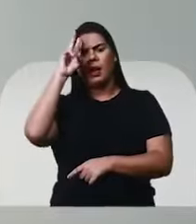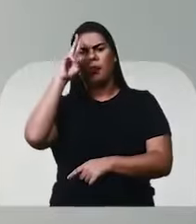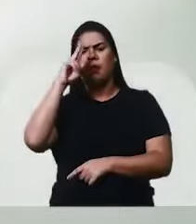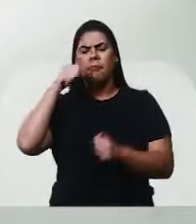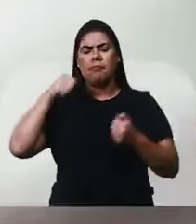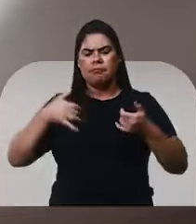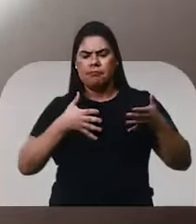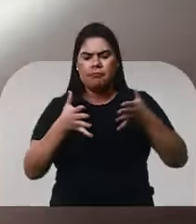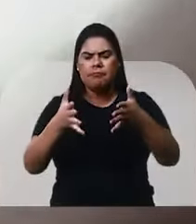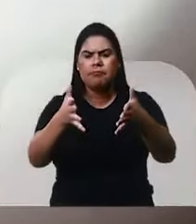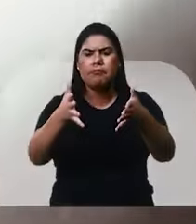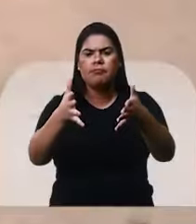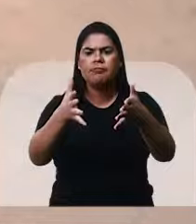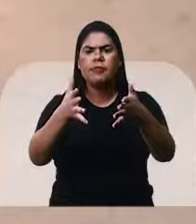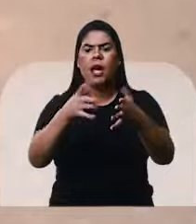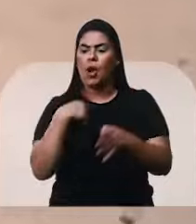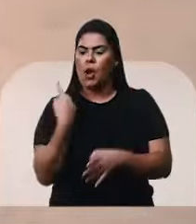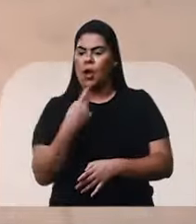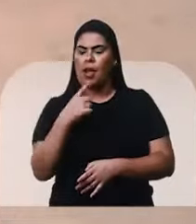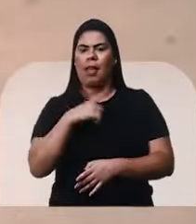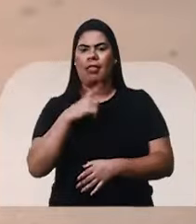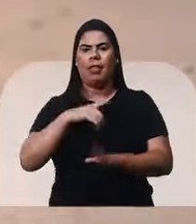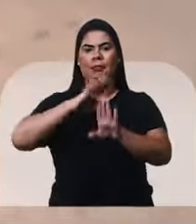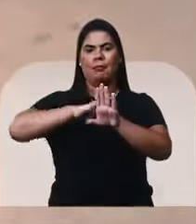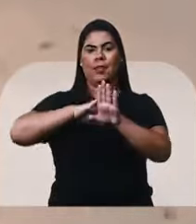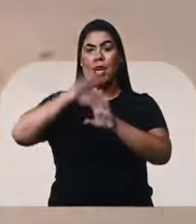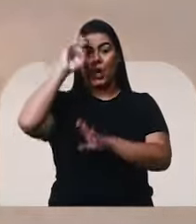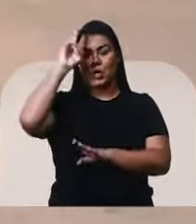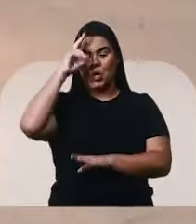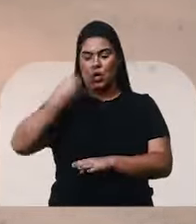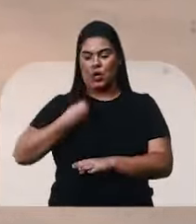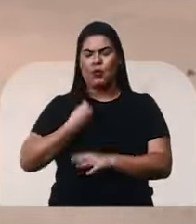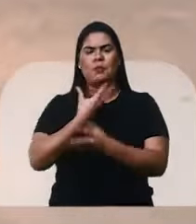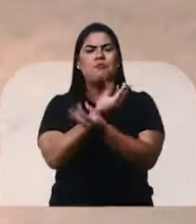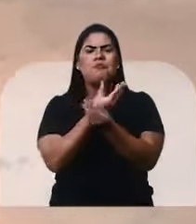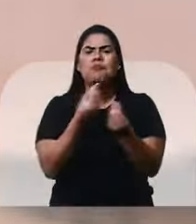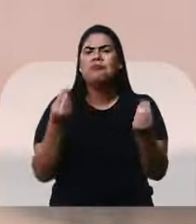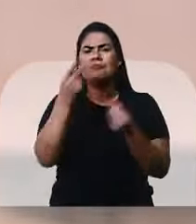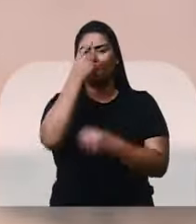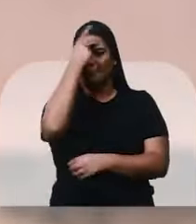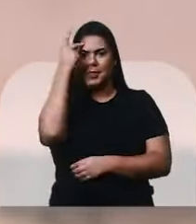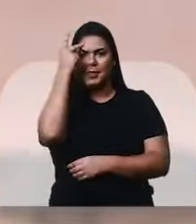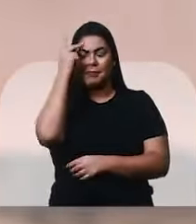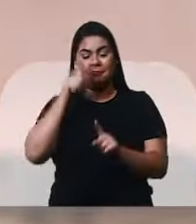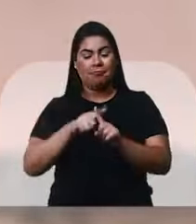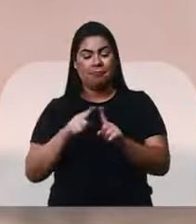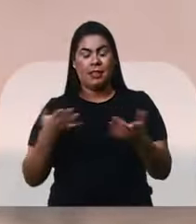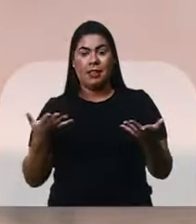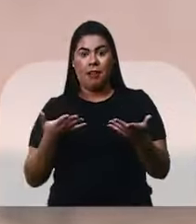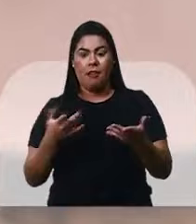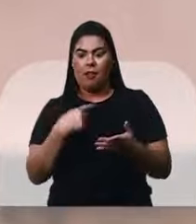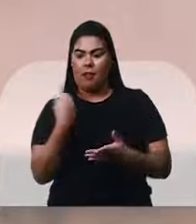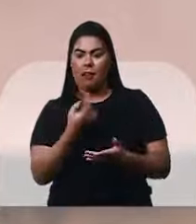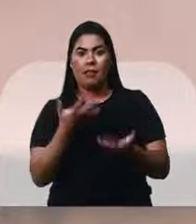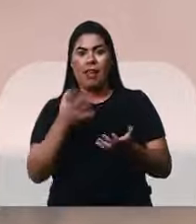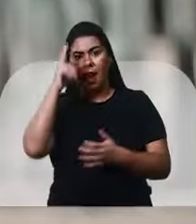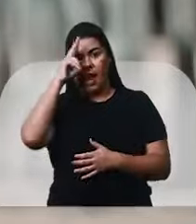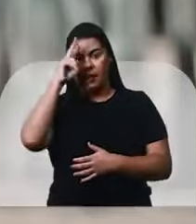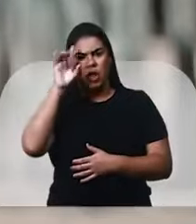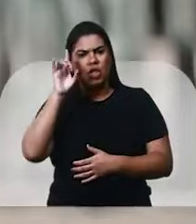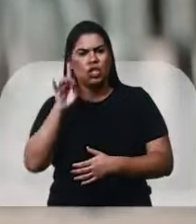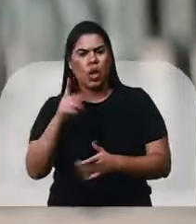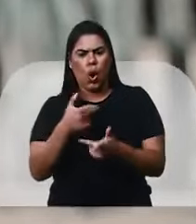gente pelas águas. Somos a história de vida de muitos. E agora queremos ser lembrados não